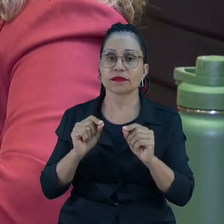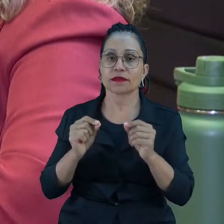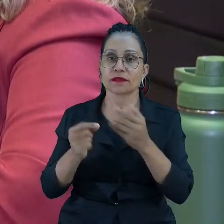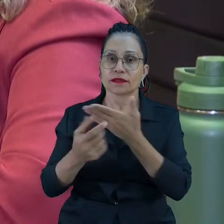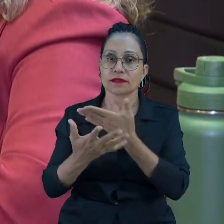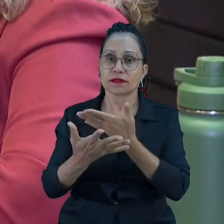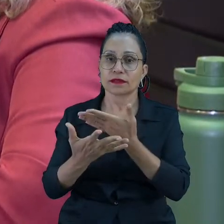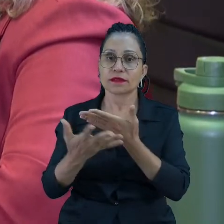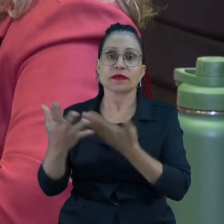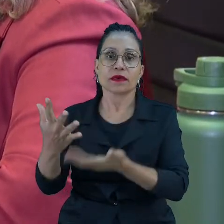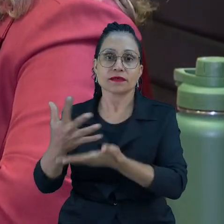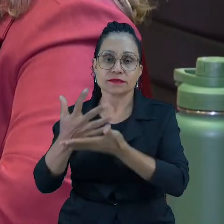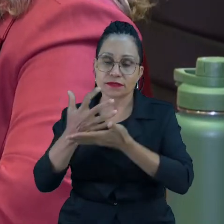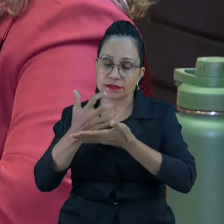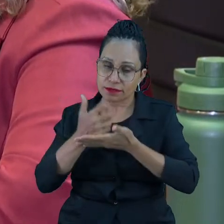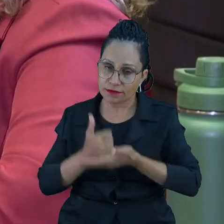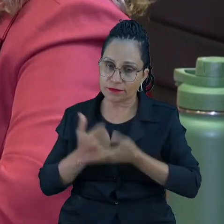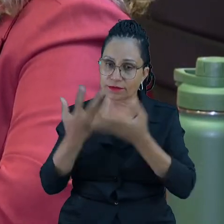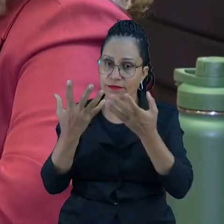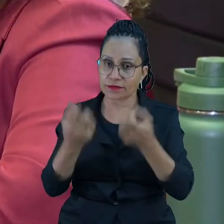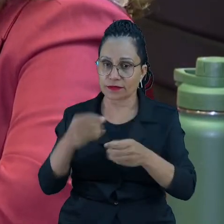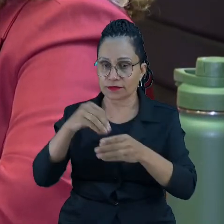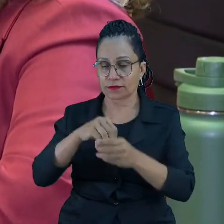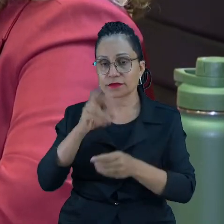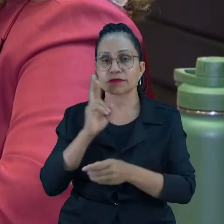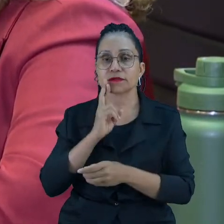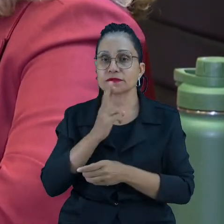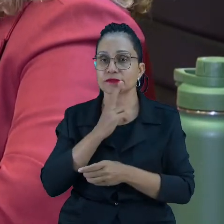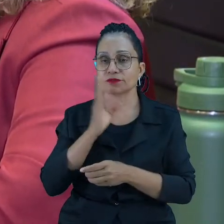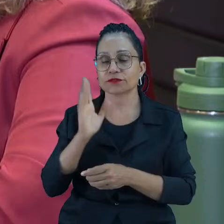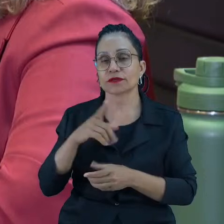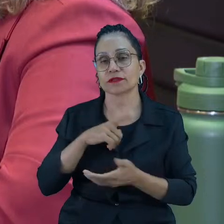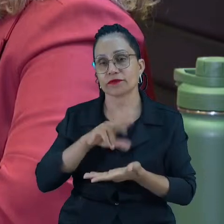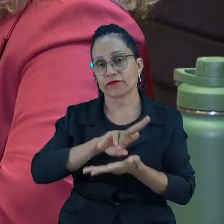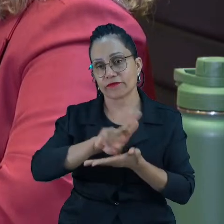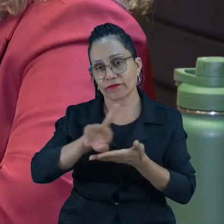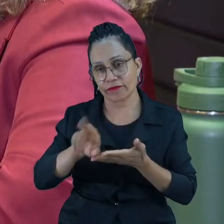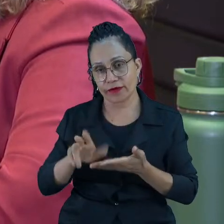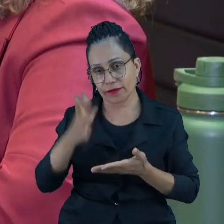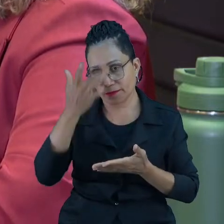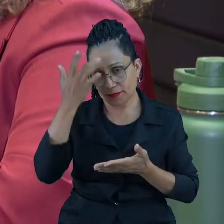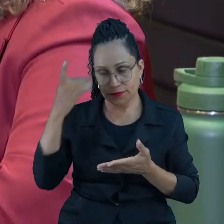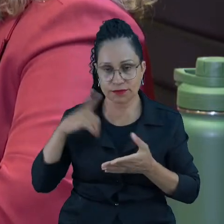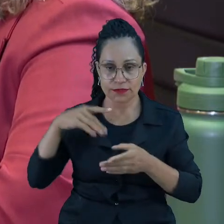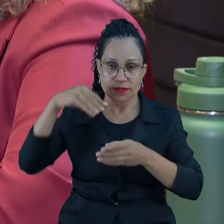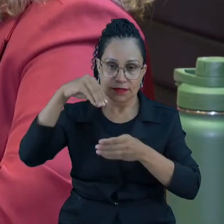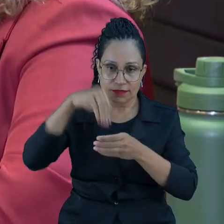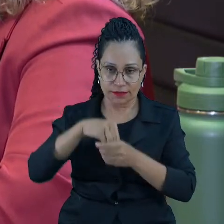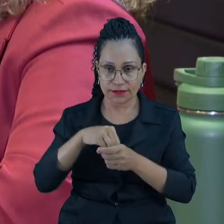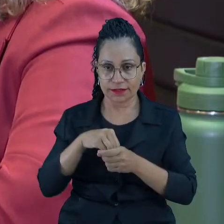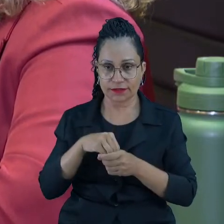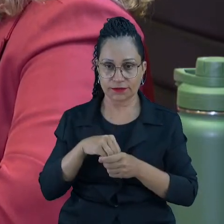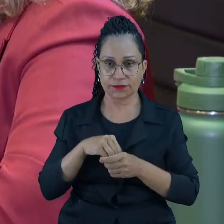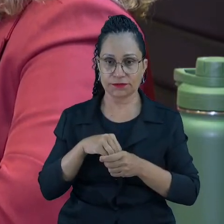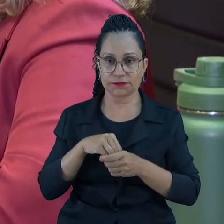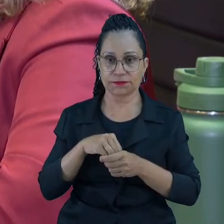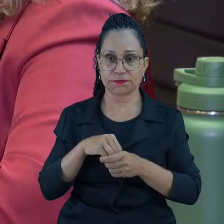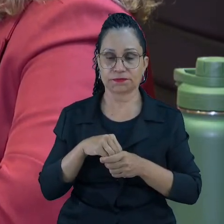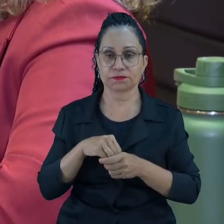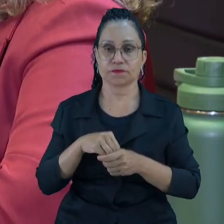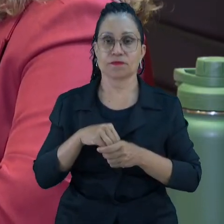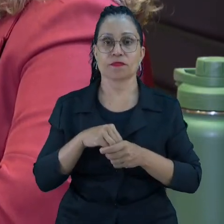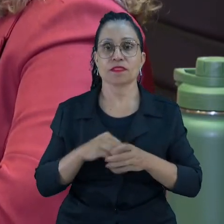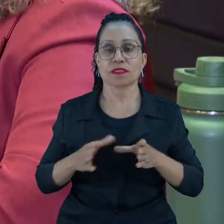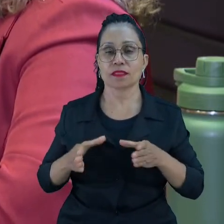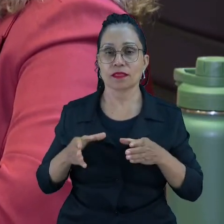abraçada pelo Brasil, né? Nós tivemos já diversas pessoas que temos, né, diversas pessoas dentro da nossa